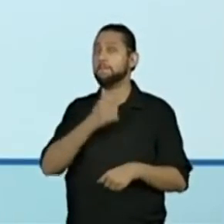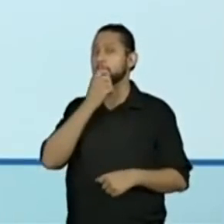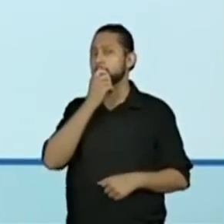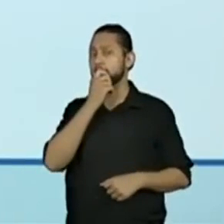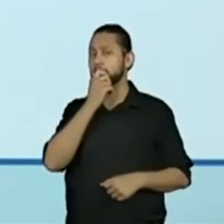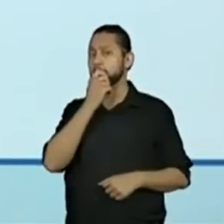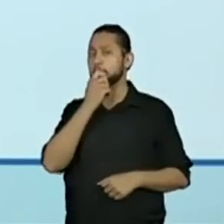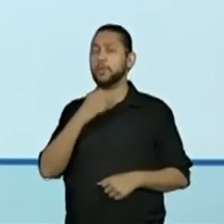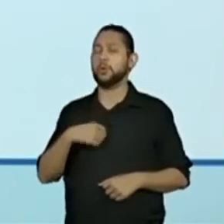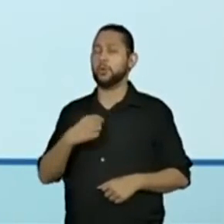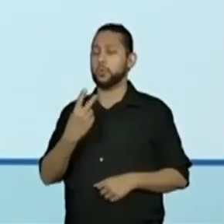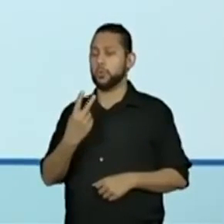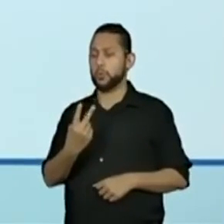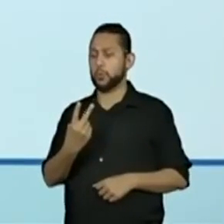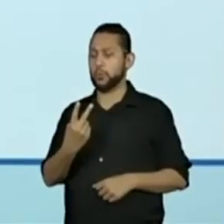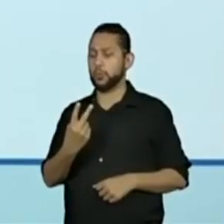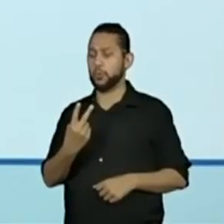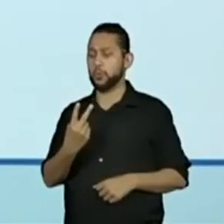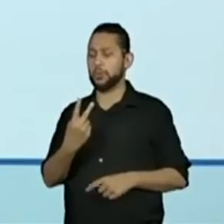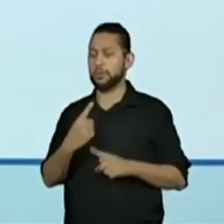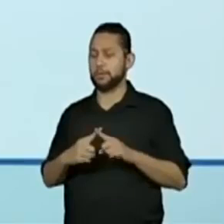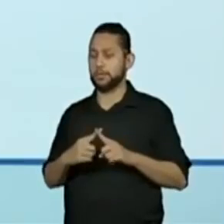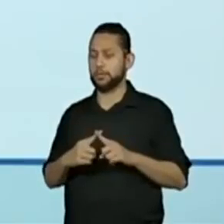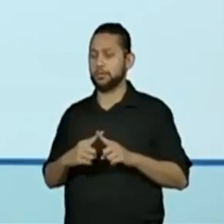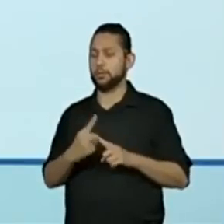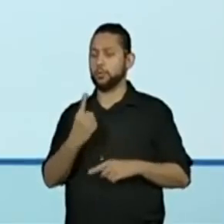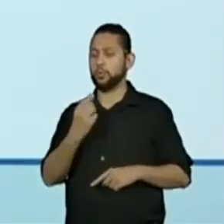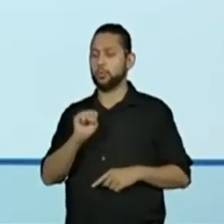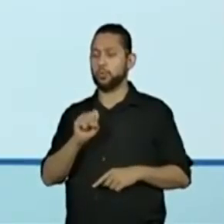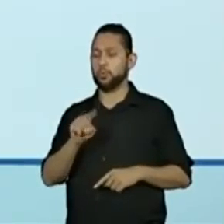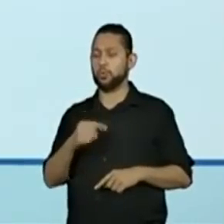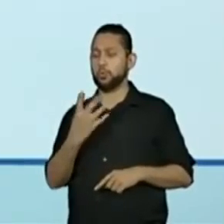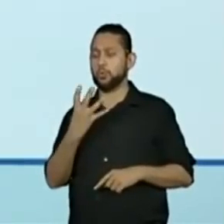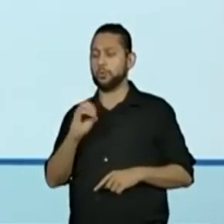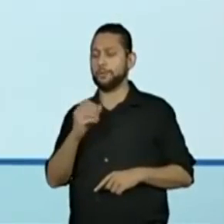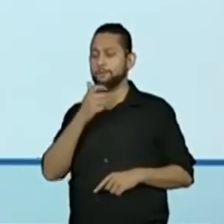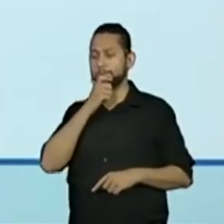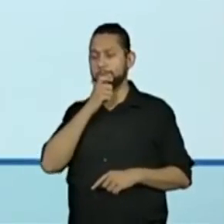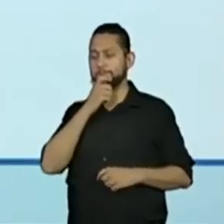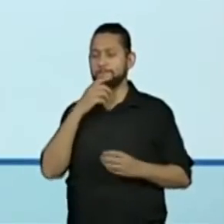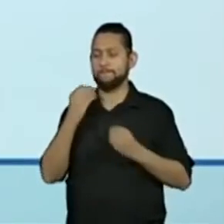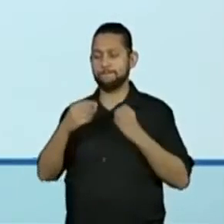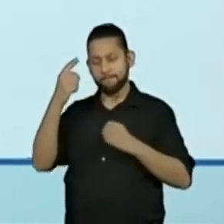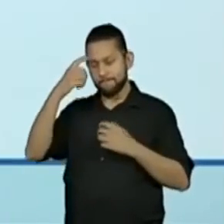utilizar para chegar lá no resultado que você já estão me trazendo